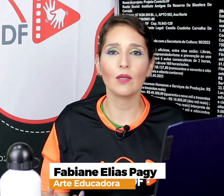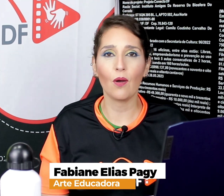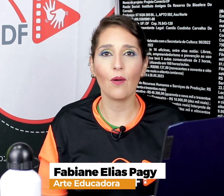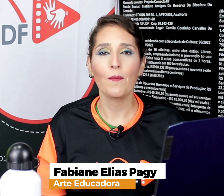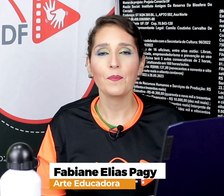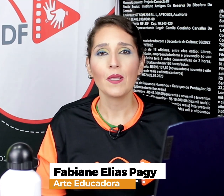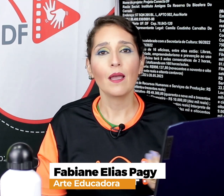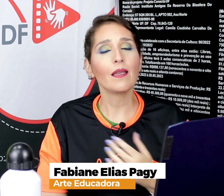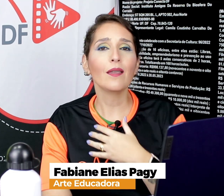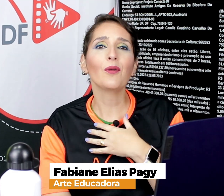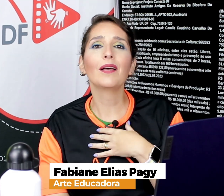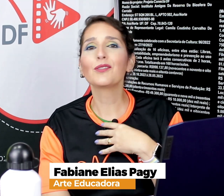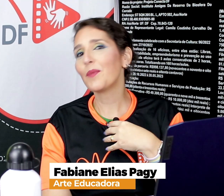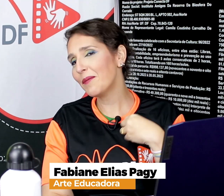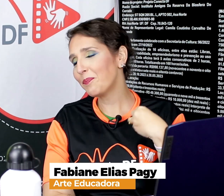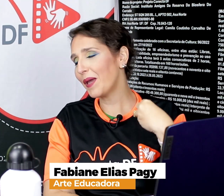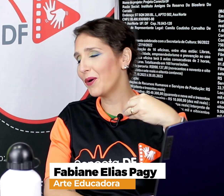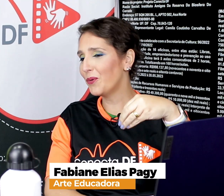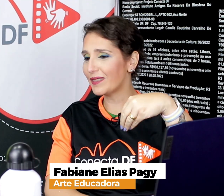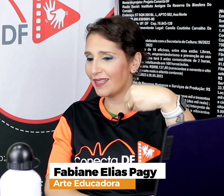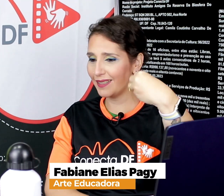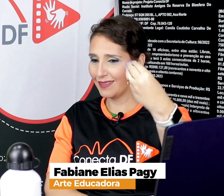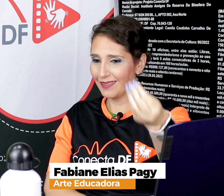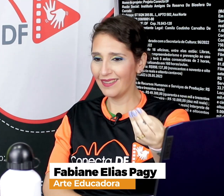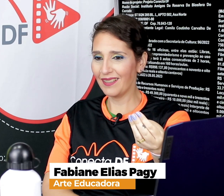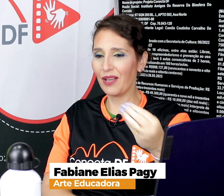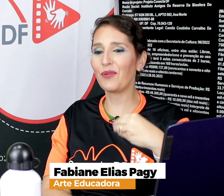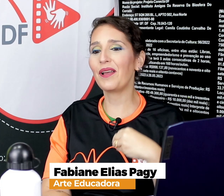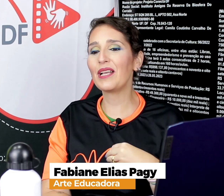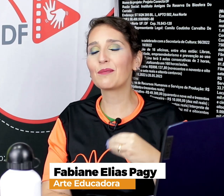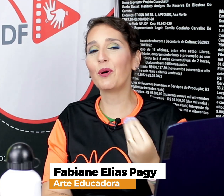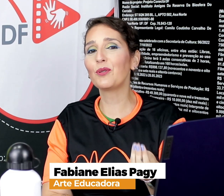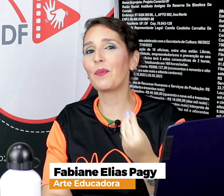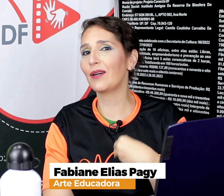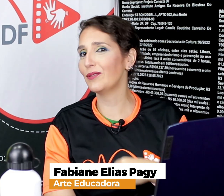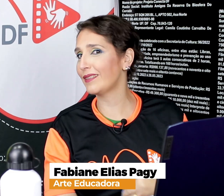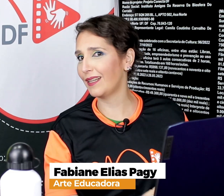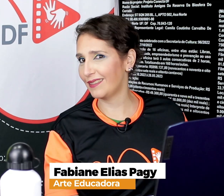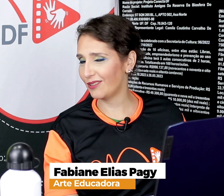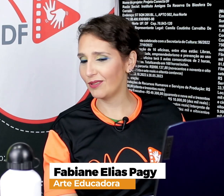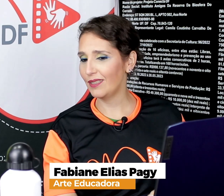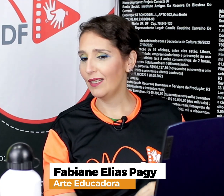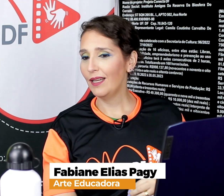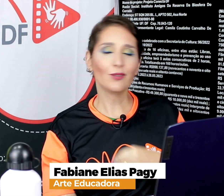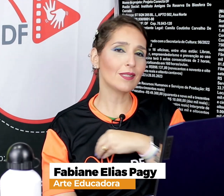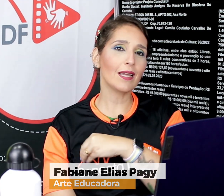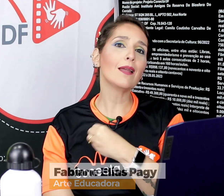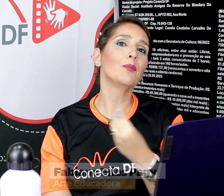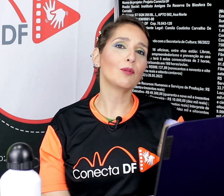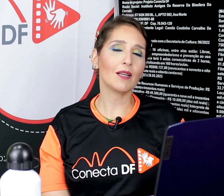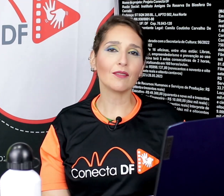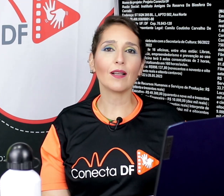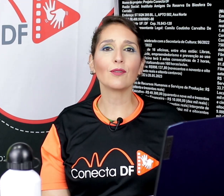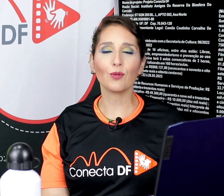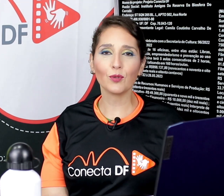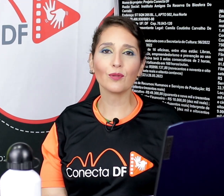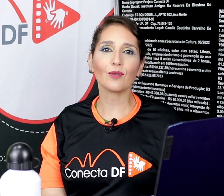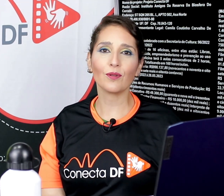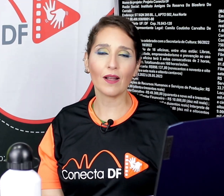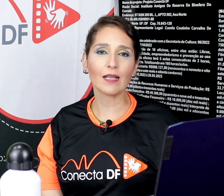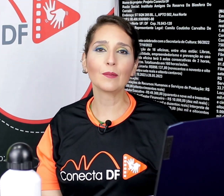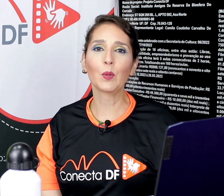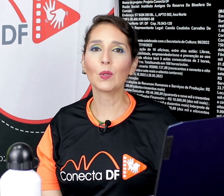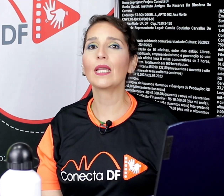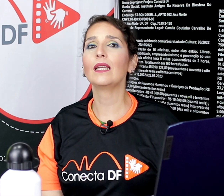uma só? E aí, eu lanço uma pergunta, eu respondo perguntando. Não seria muito mais fácil se o mundo